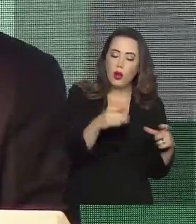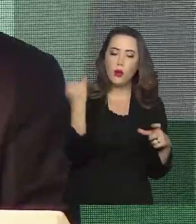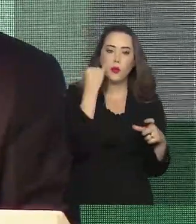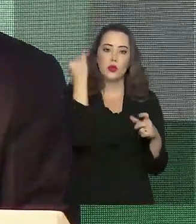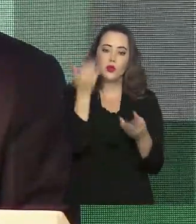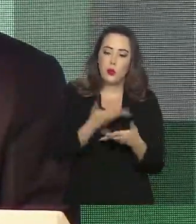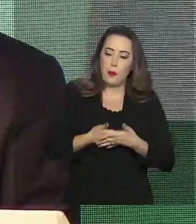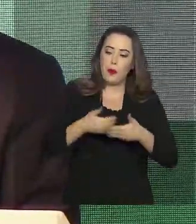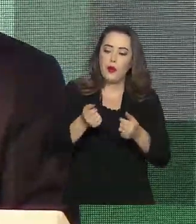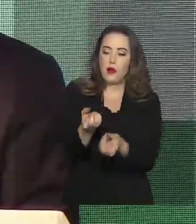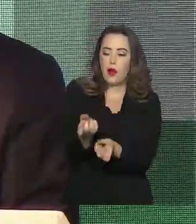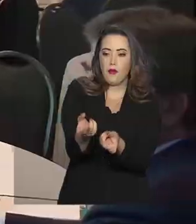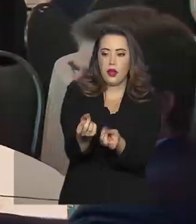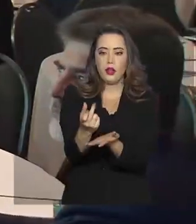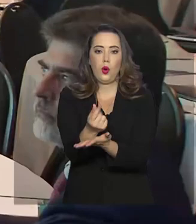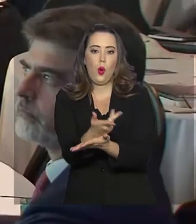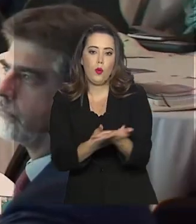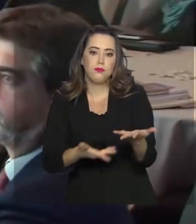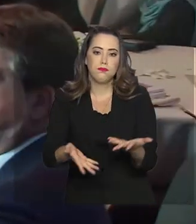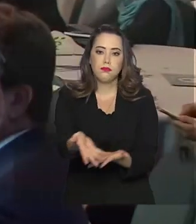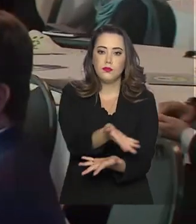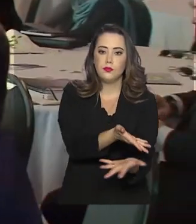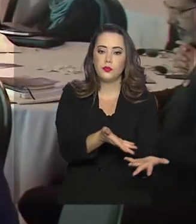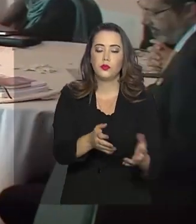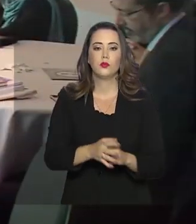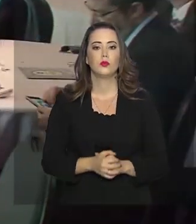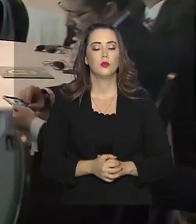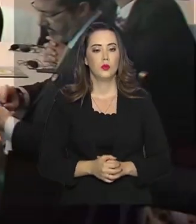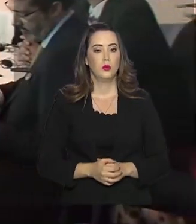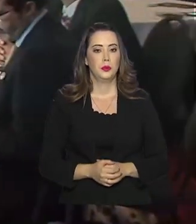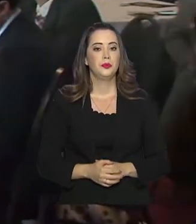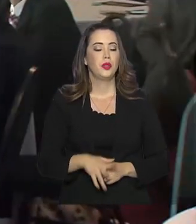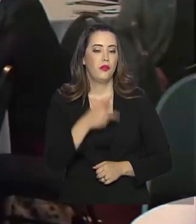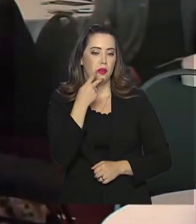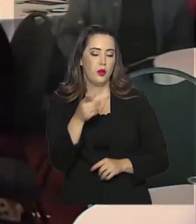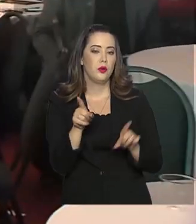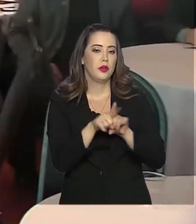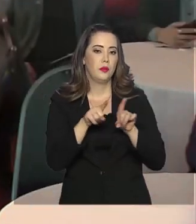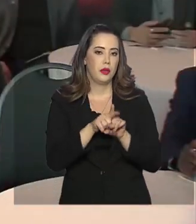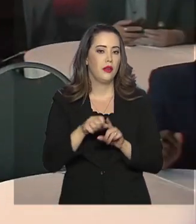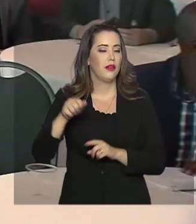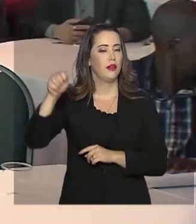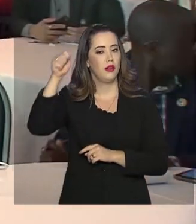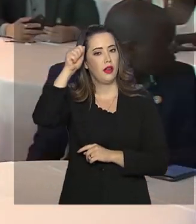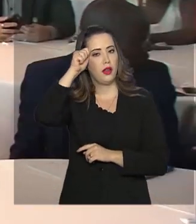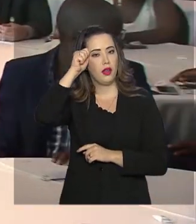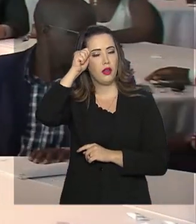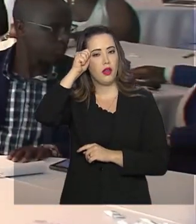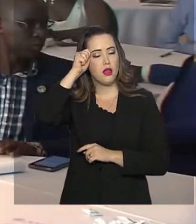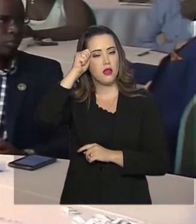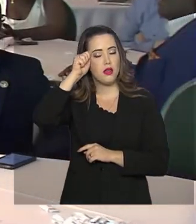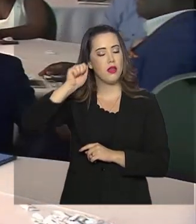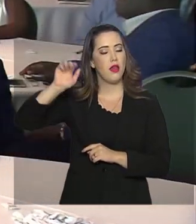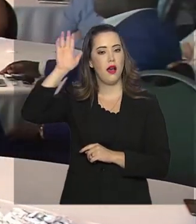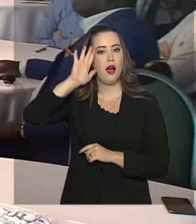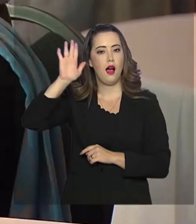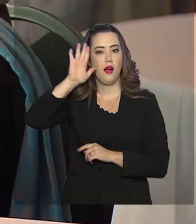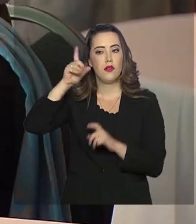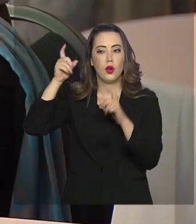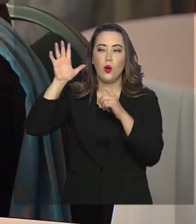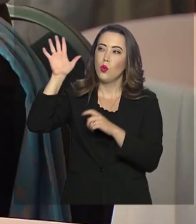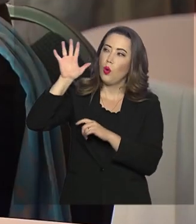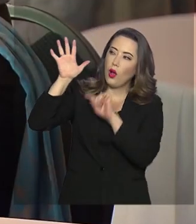ea cooperação em seu discurso o vice presidente destacou que a áfrica é o continente cuja economia mais cresce no